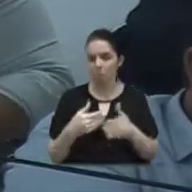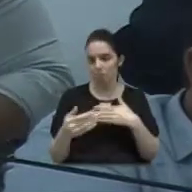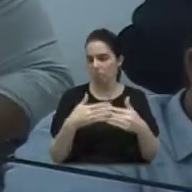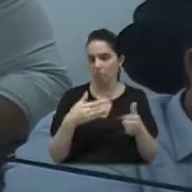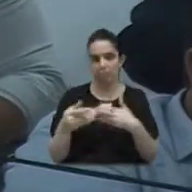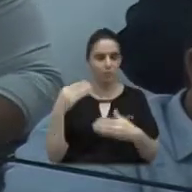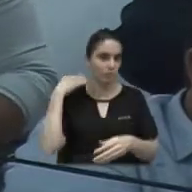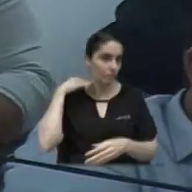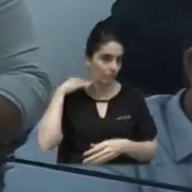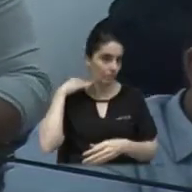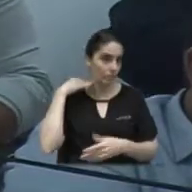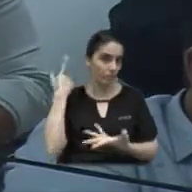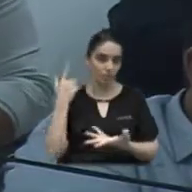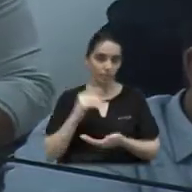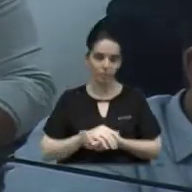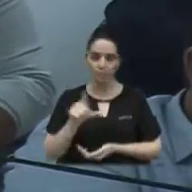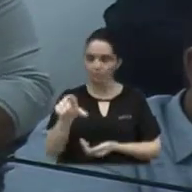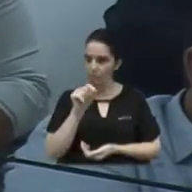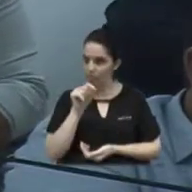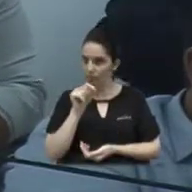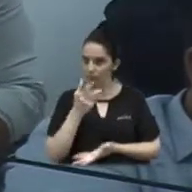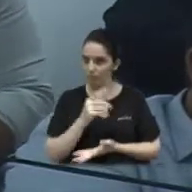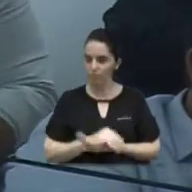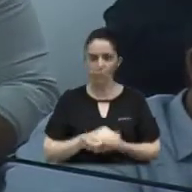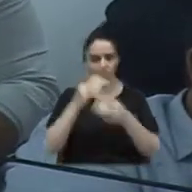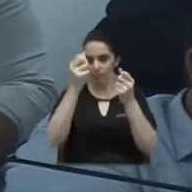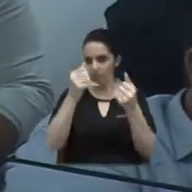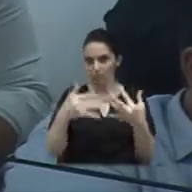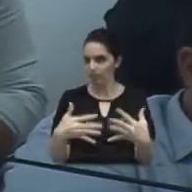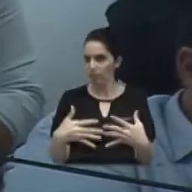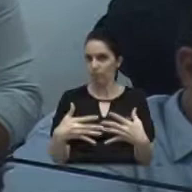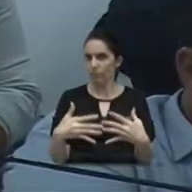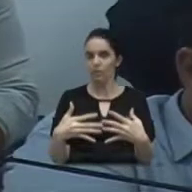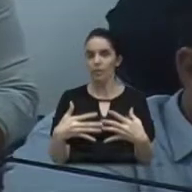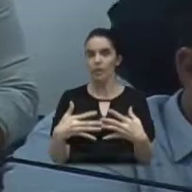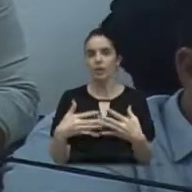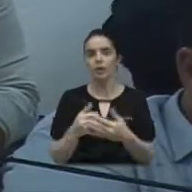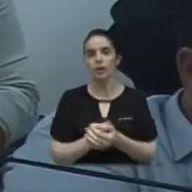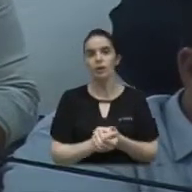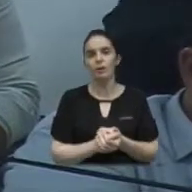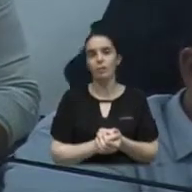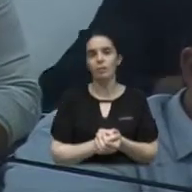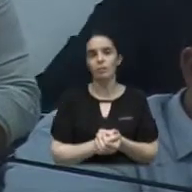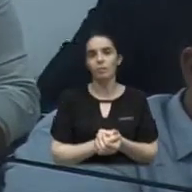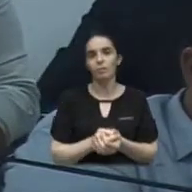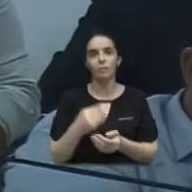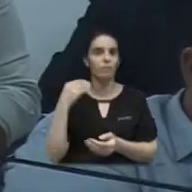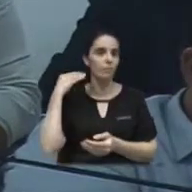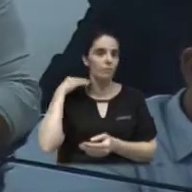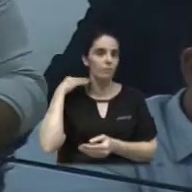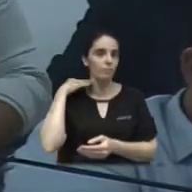banco. Então, não se justifica manter-se os bancos